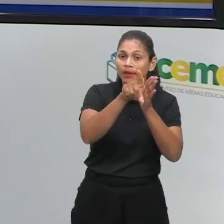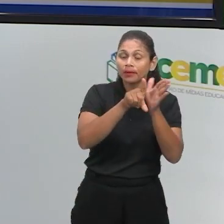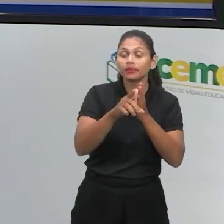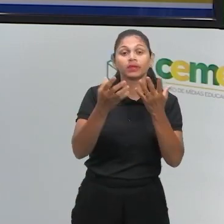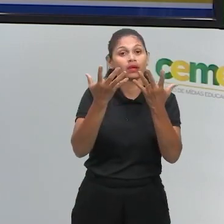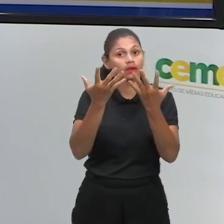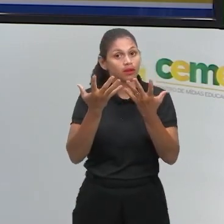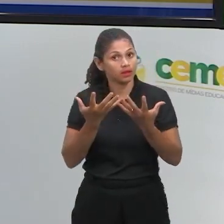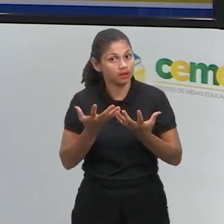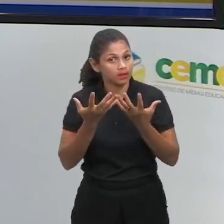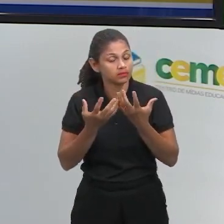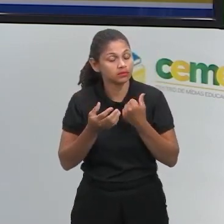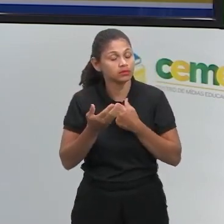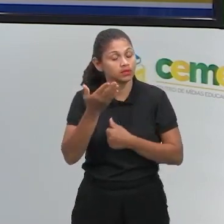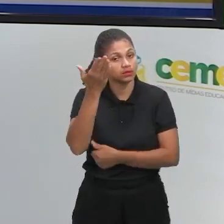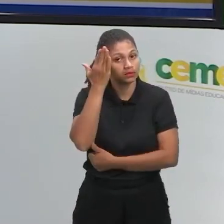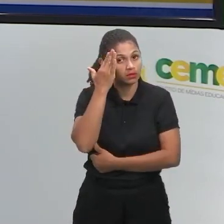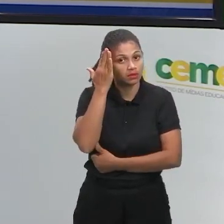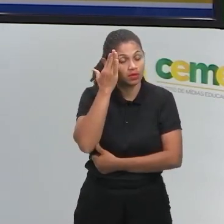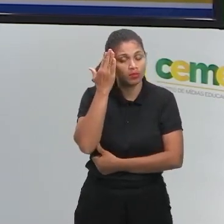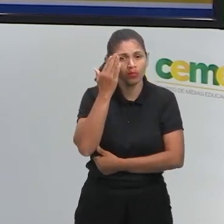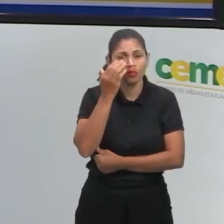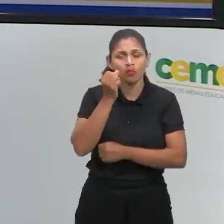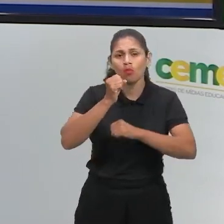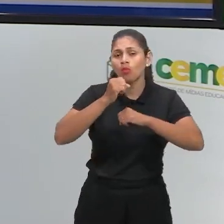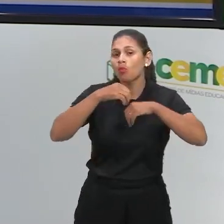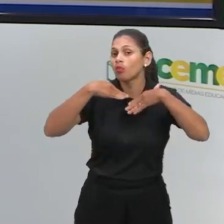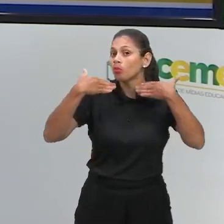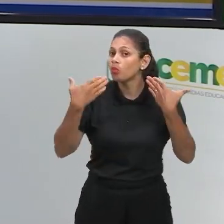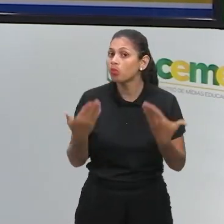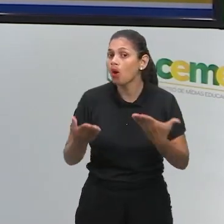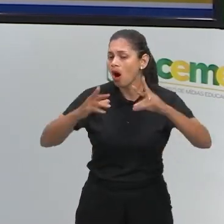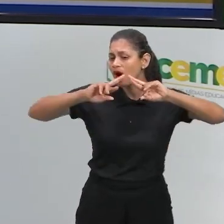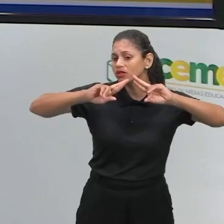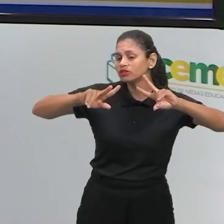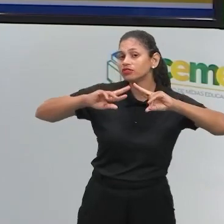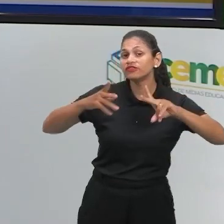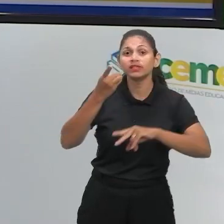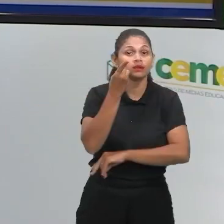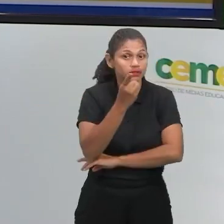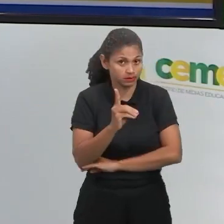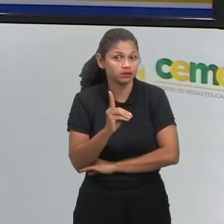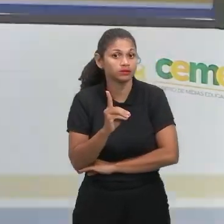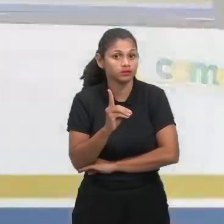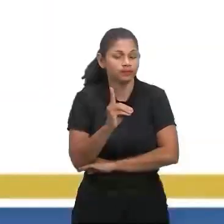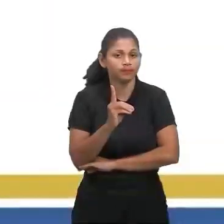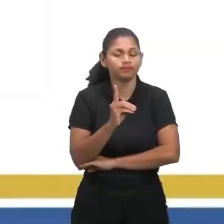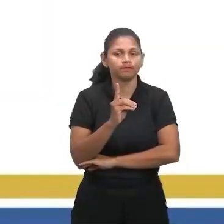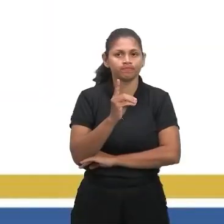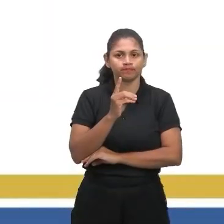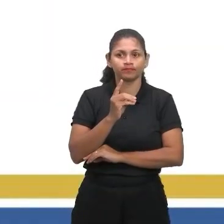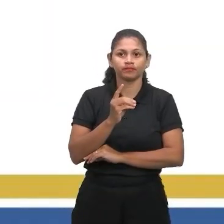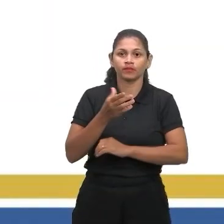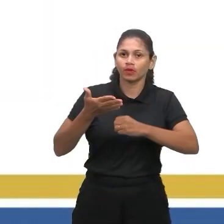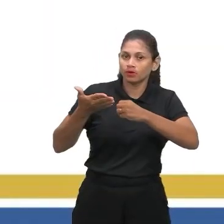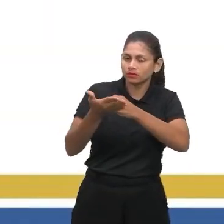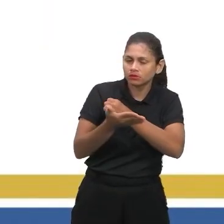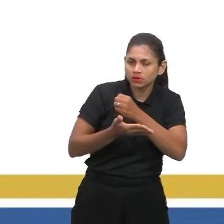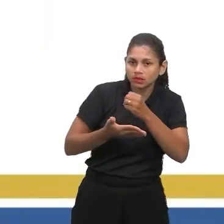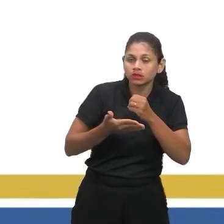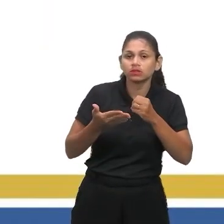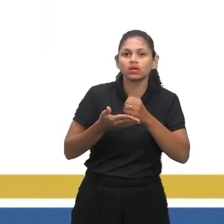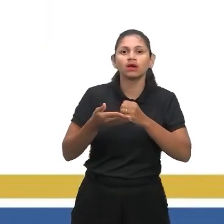essa diferença de dias. Então, trazendo aqui, né, para o nosso comando da questão, a gente vai observar, de acordo com o